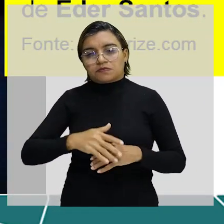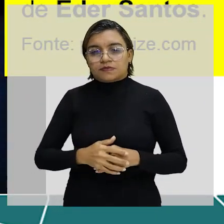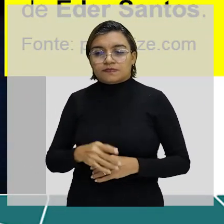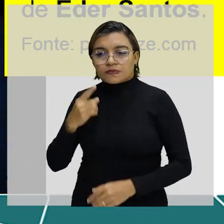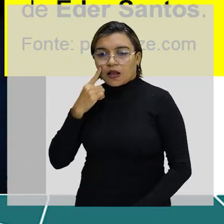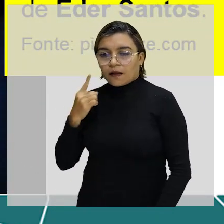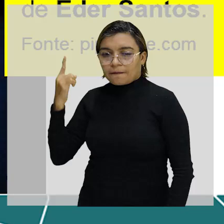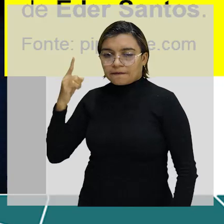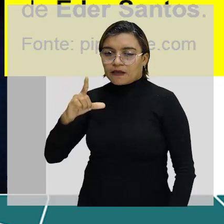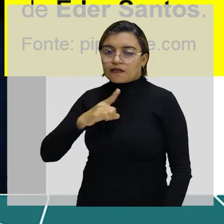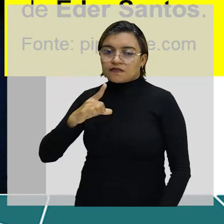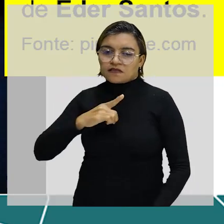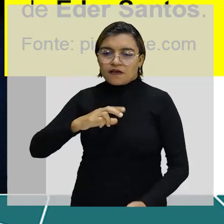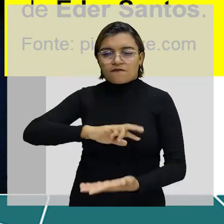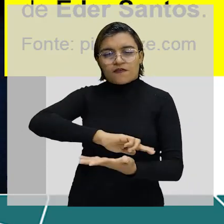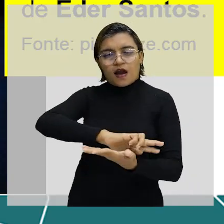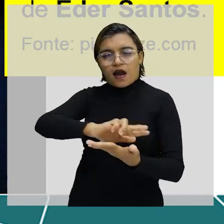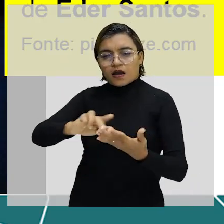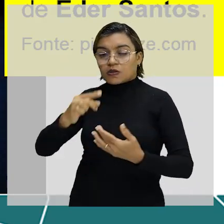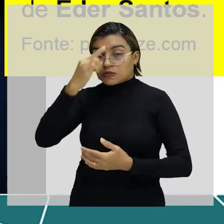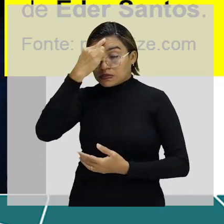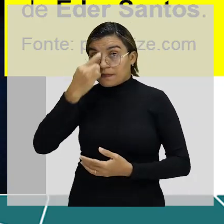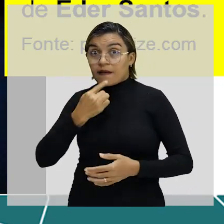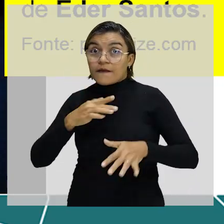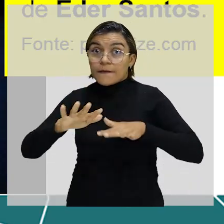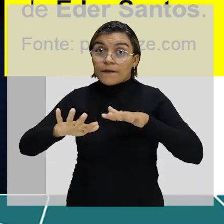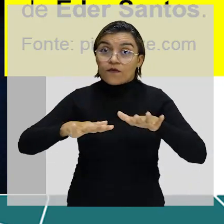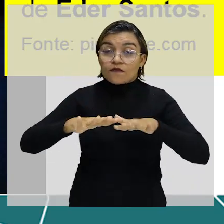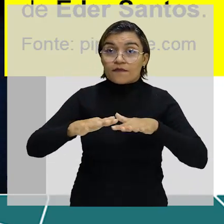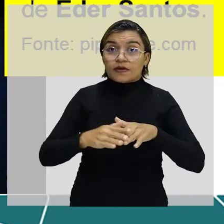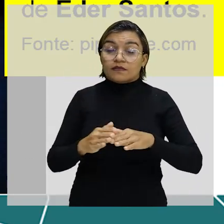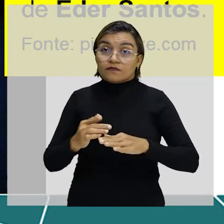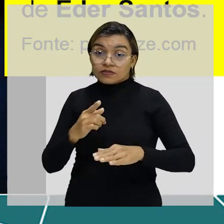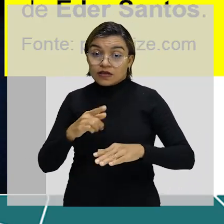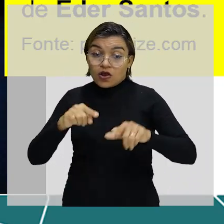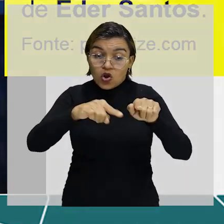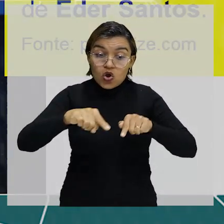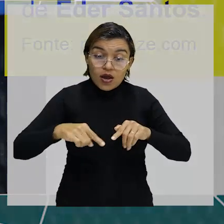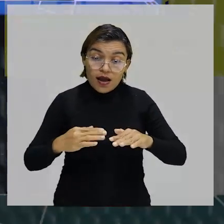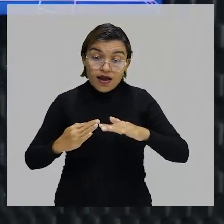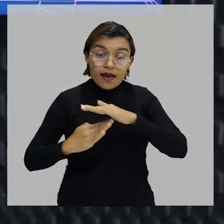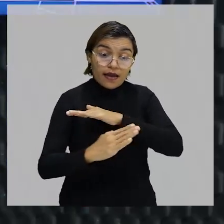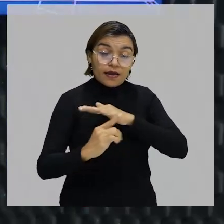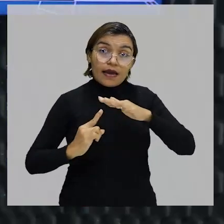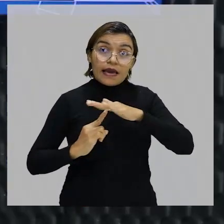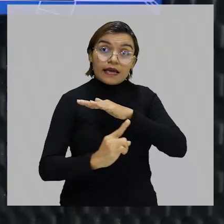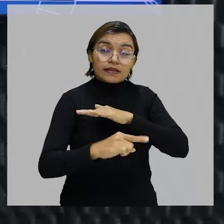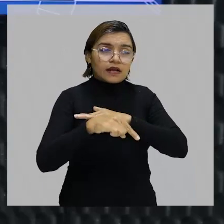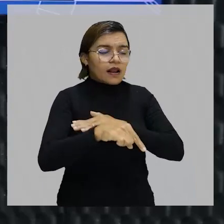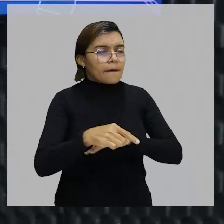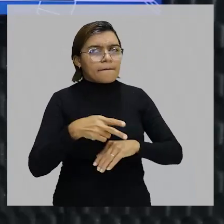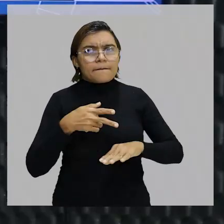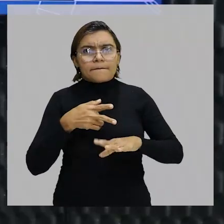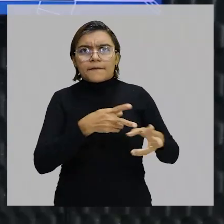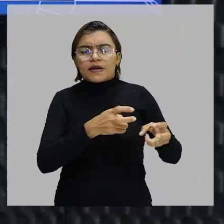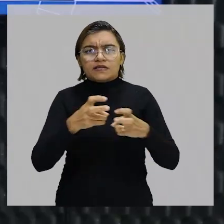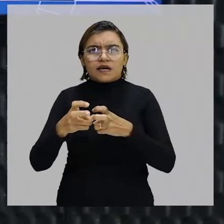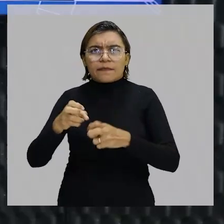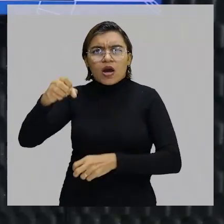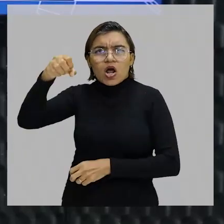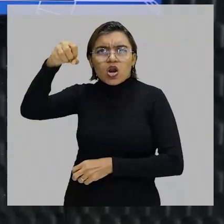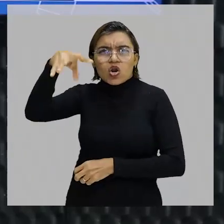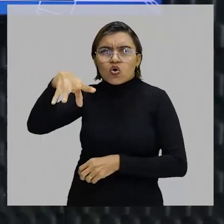Santos, muita imagem, muita luz, muito movimento. Você entra num espaço desse, você fica maluco, isso só andando e olhando e percebendo, porque a luz vai